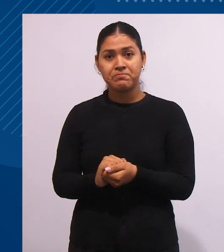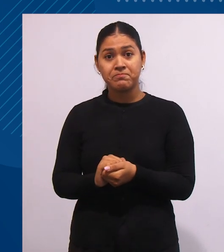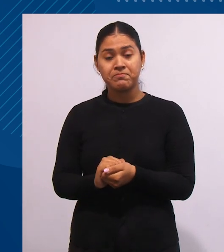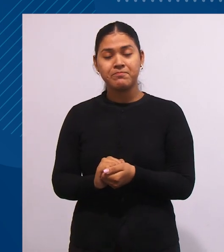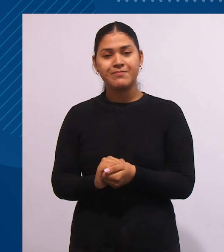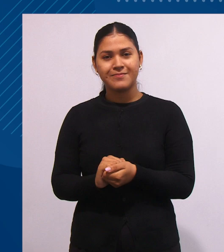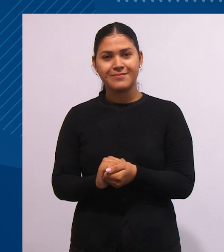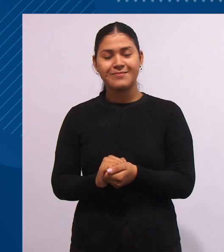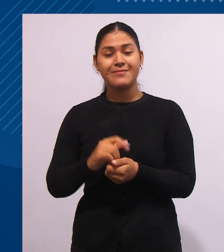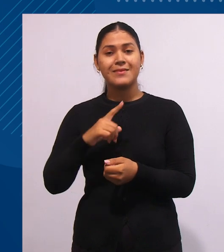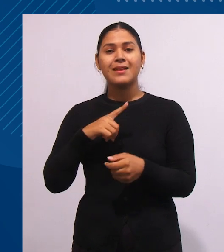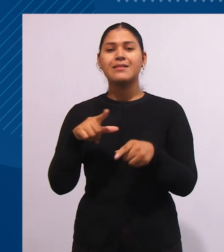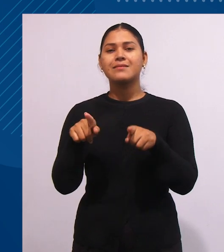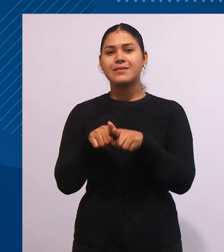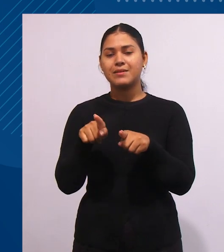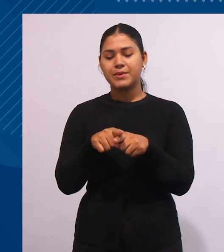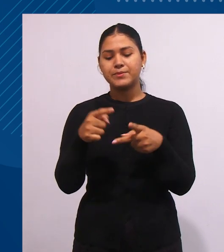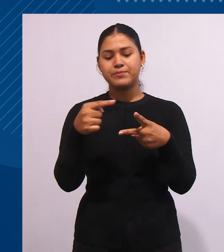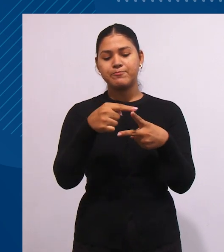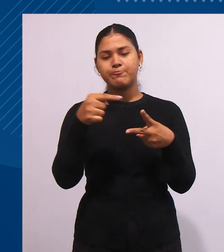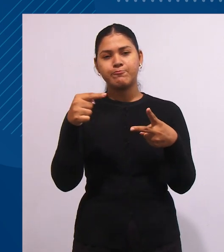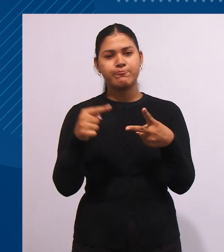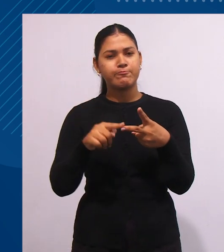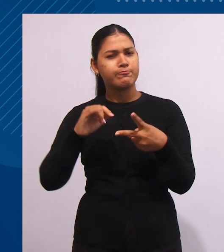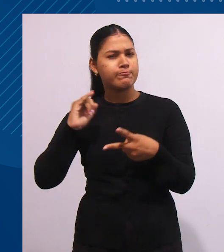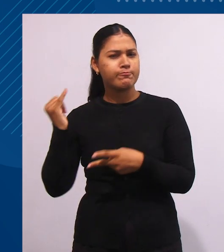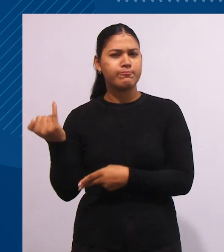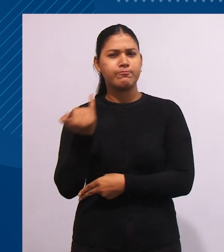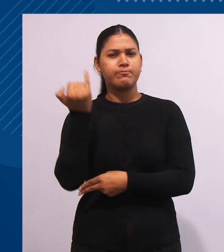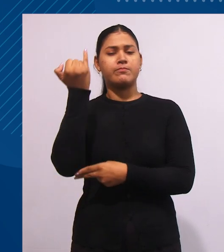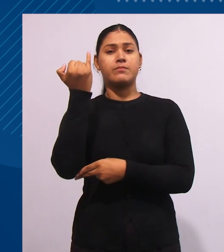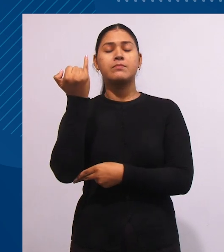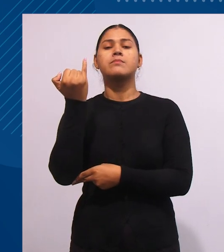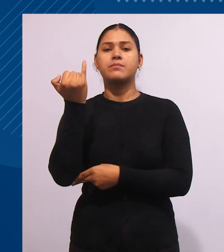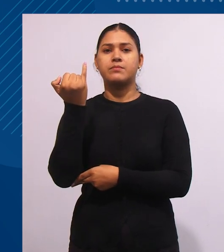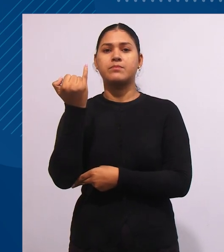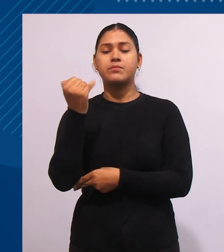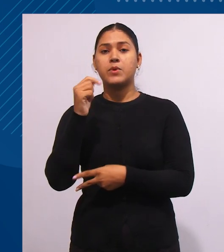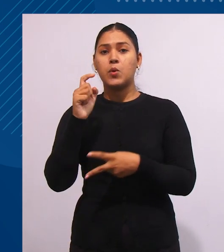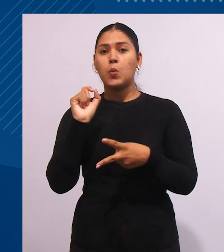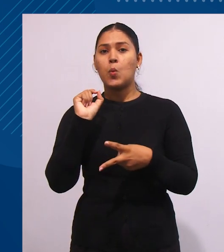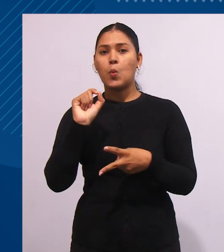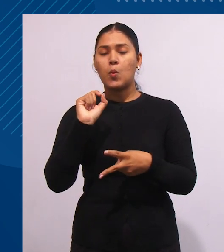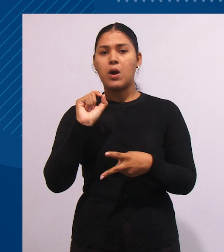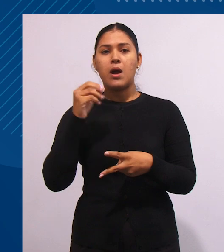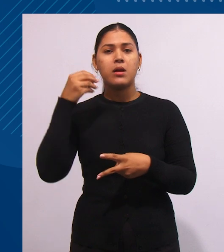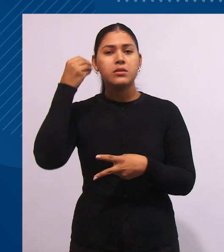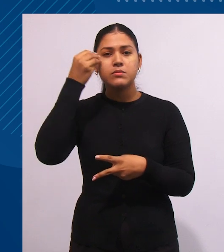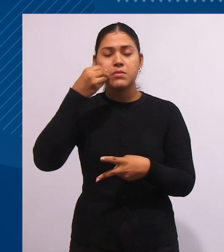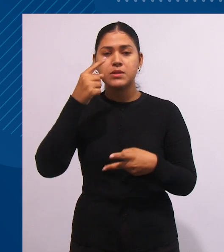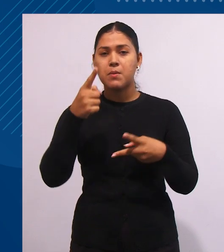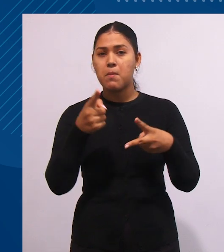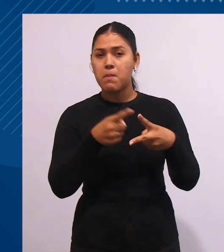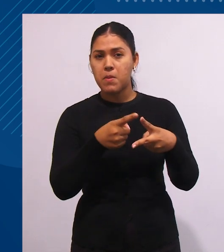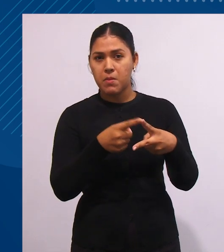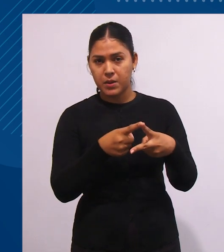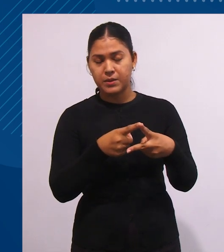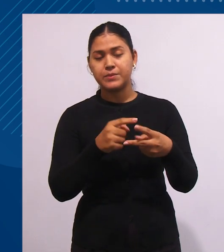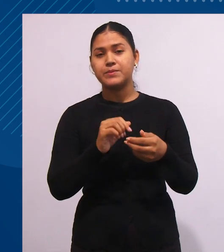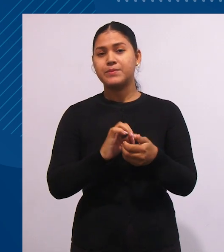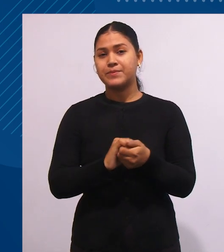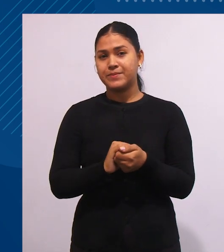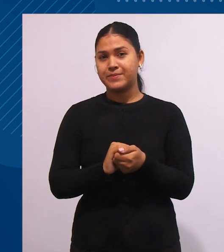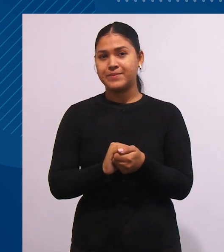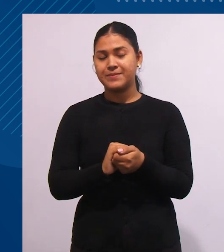Também você tem ali 2 elementos que a gente deve apontar nessas experiências. Primeiro, que é um